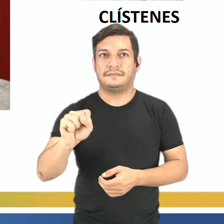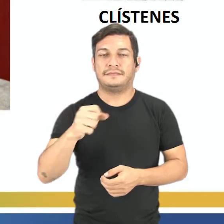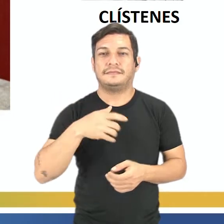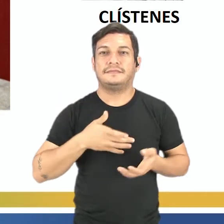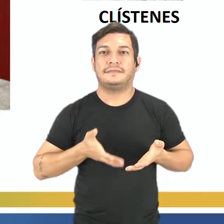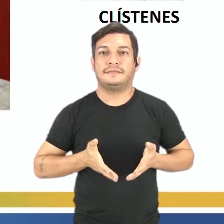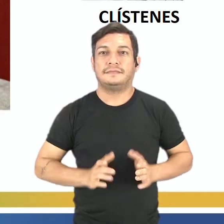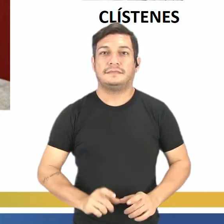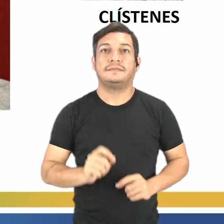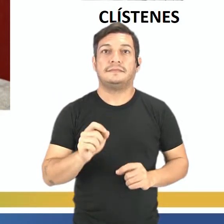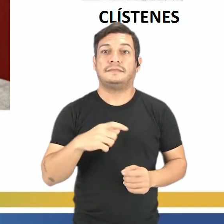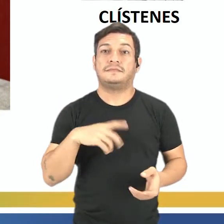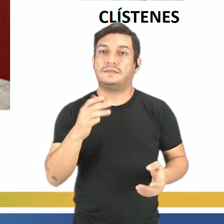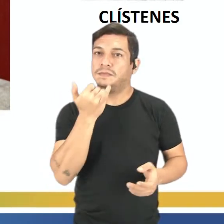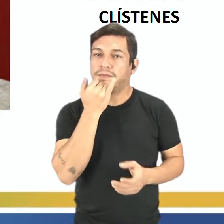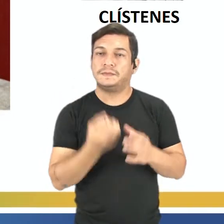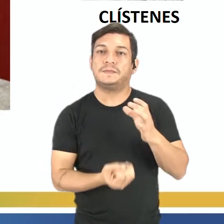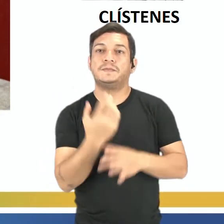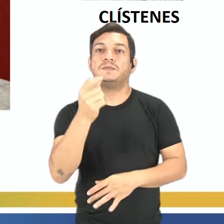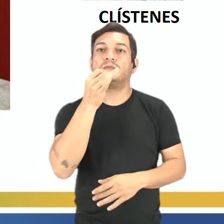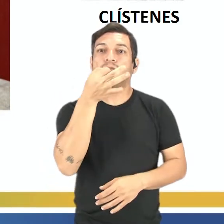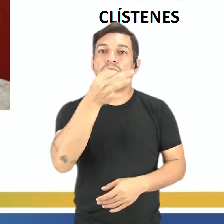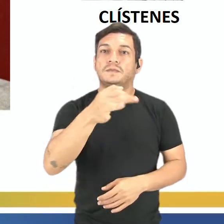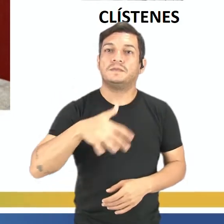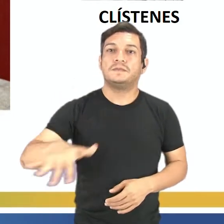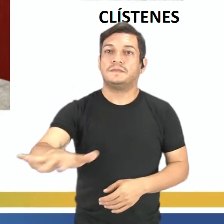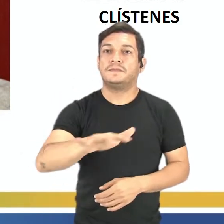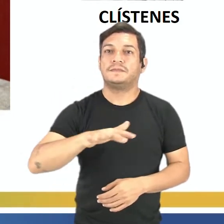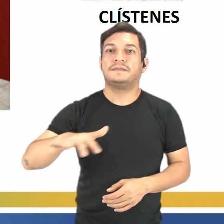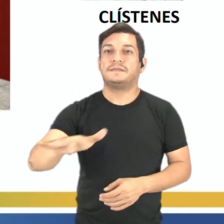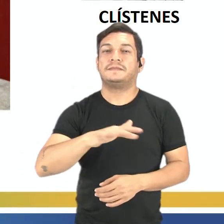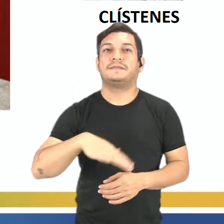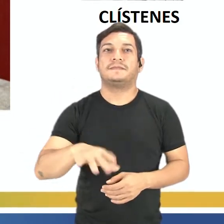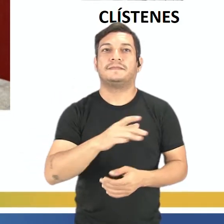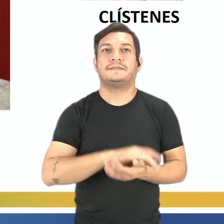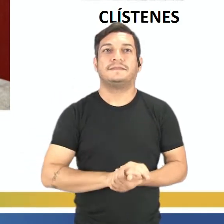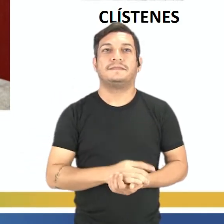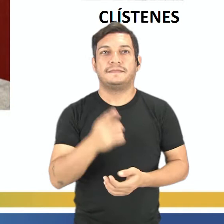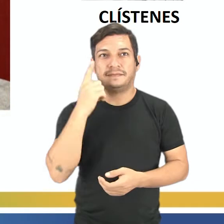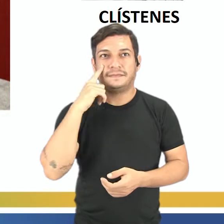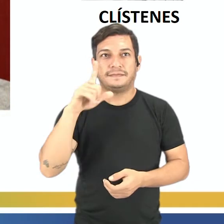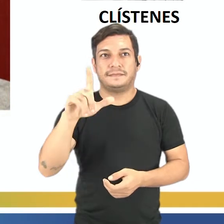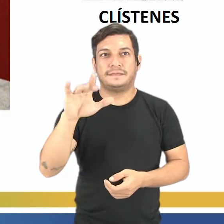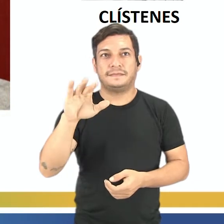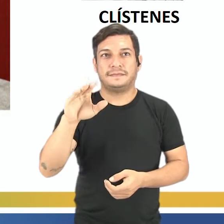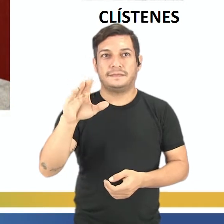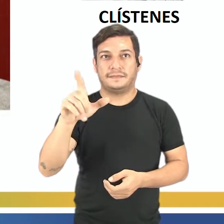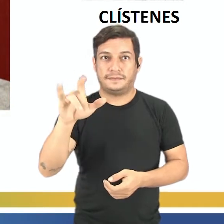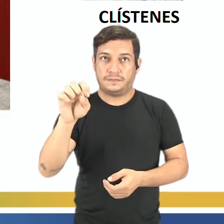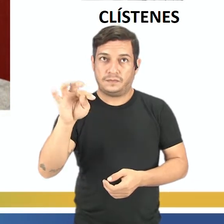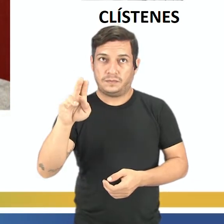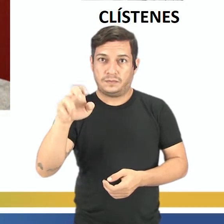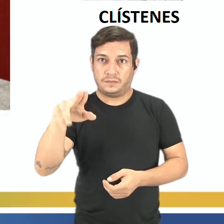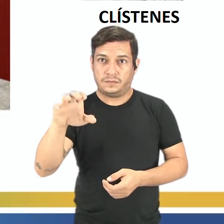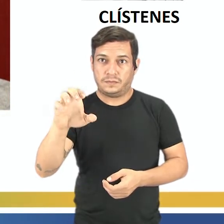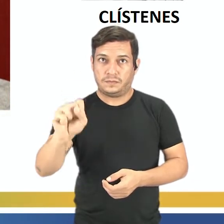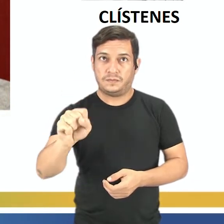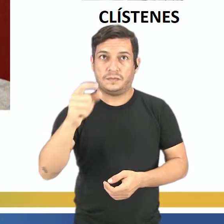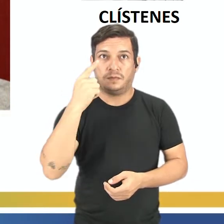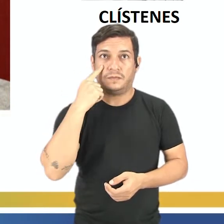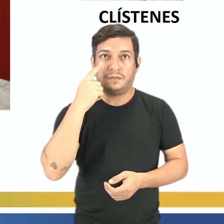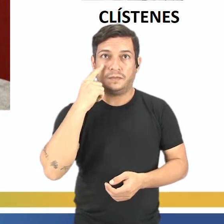grande fundador da democracia foi o Clístenes. Então, a democracia, ela começa por volta do século